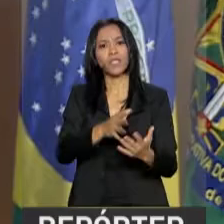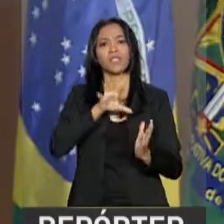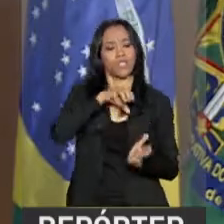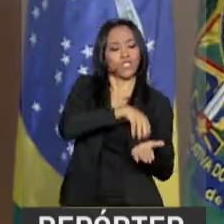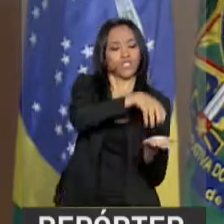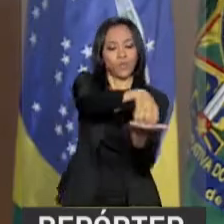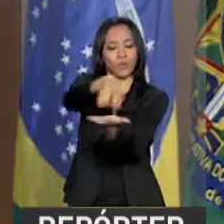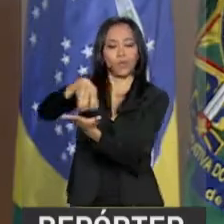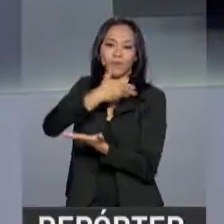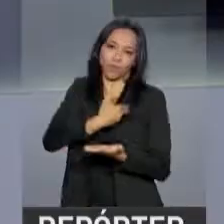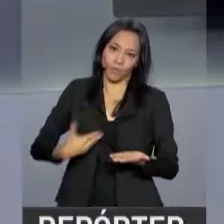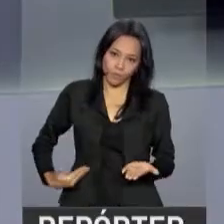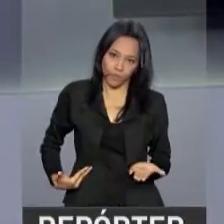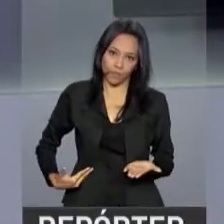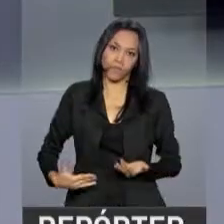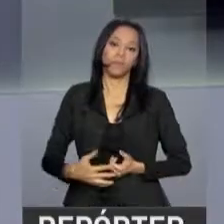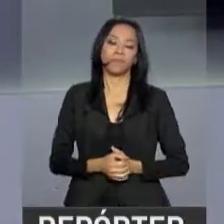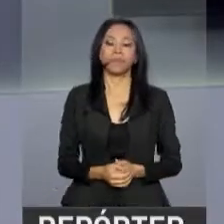instituições